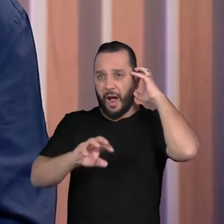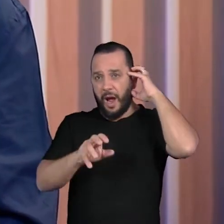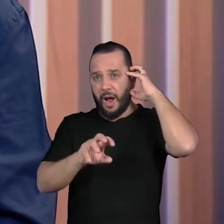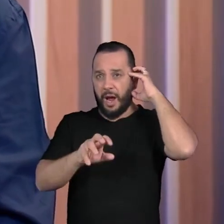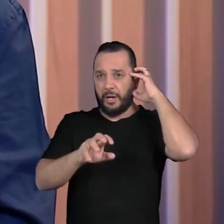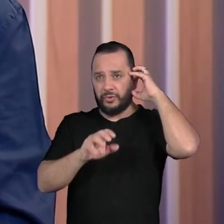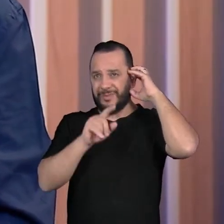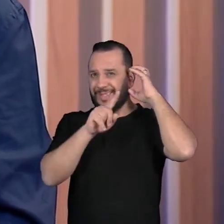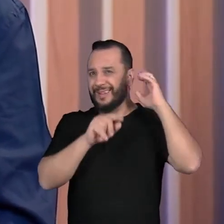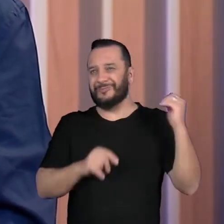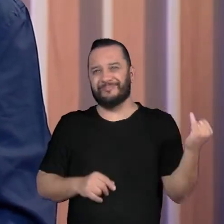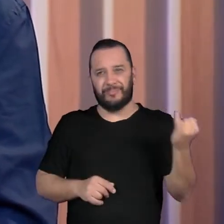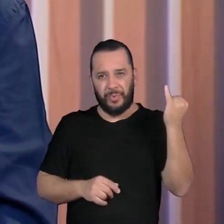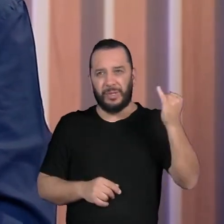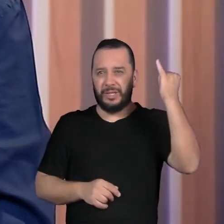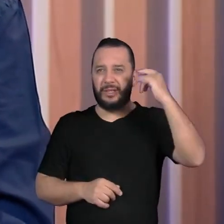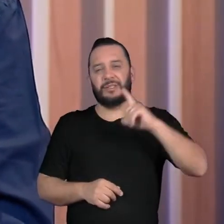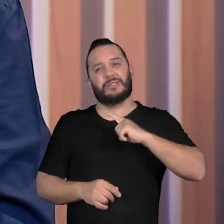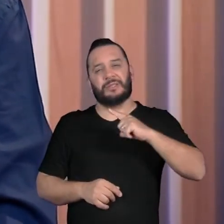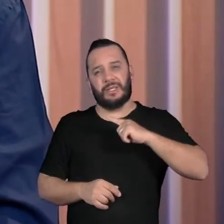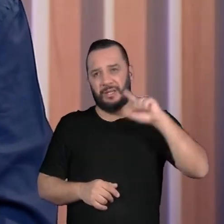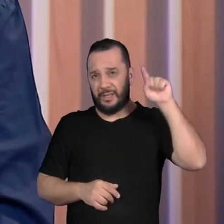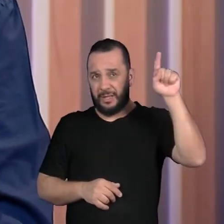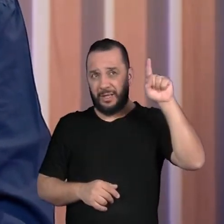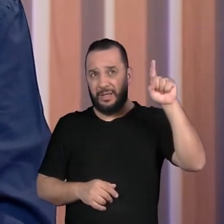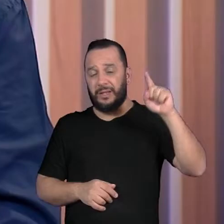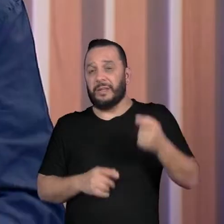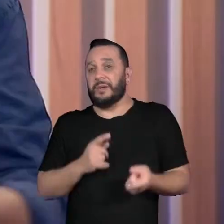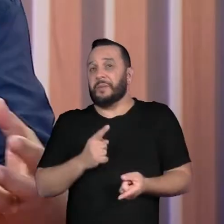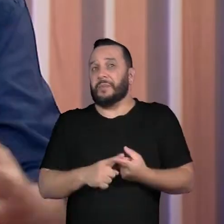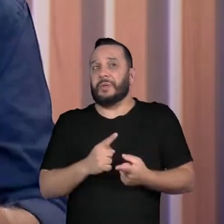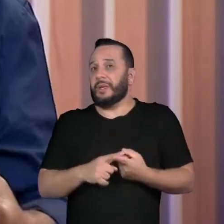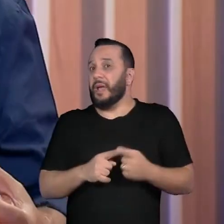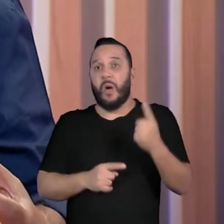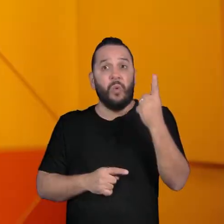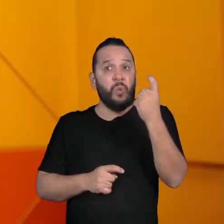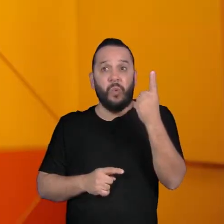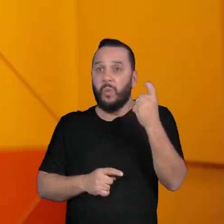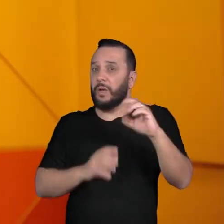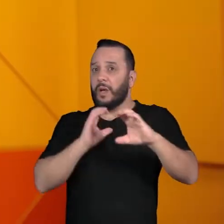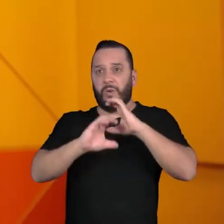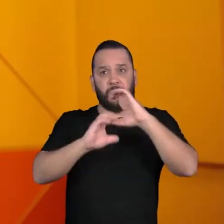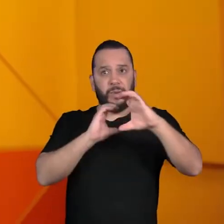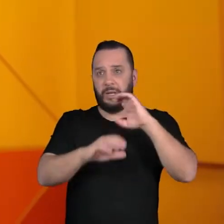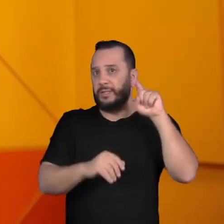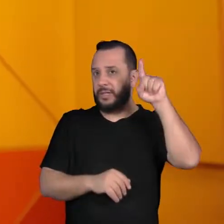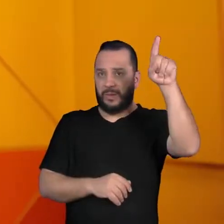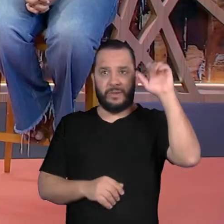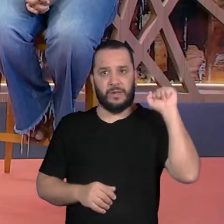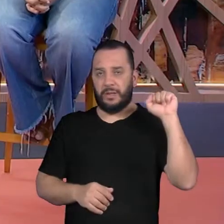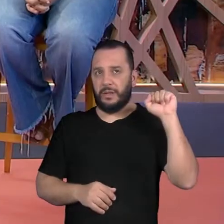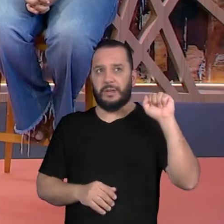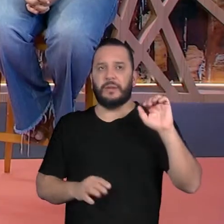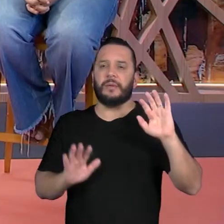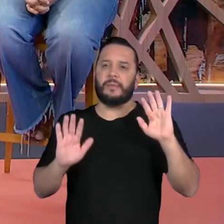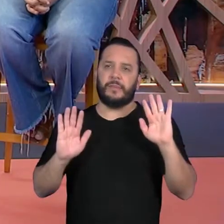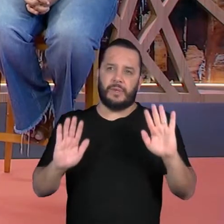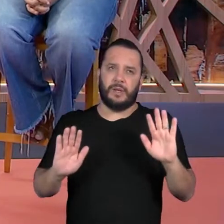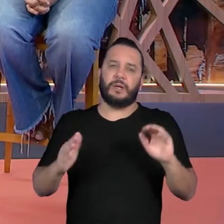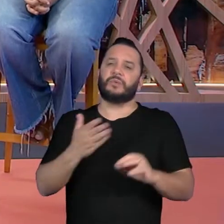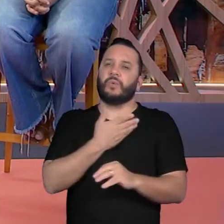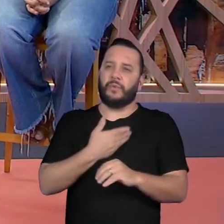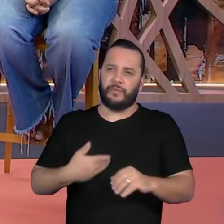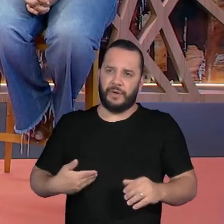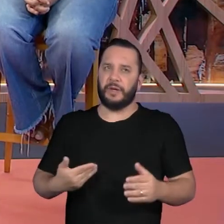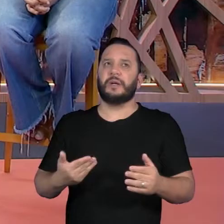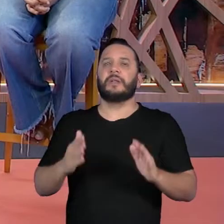é muito importante, porque é o único meio de informação que ele consegue. Que tem ali, né? Apesar que o governo